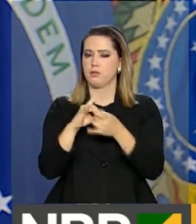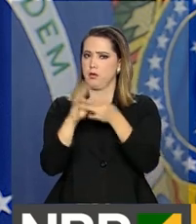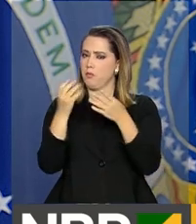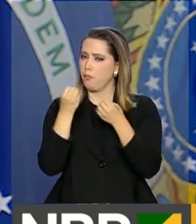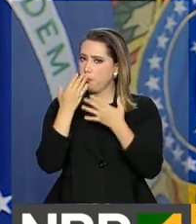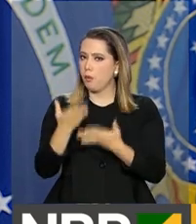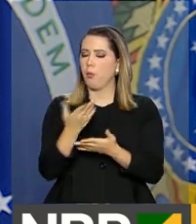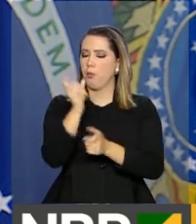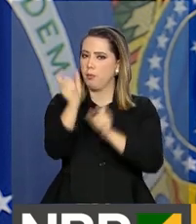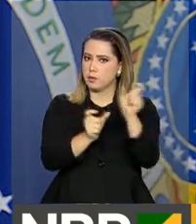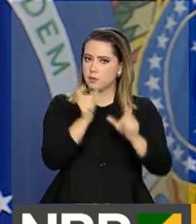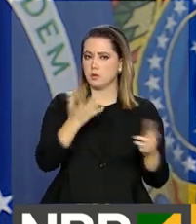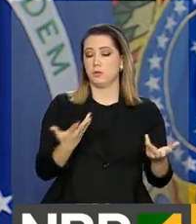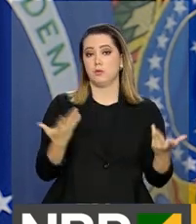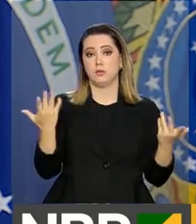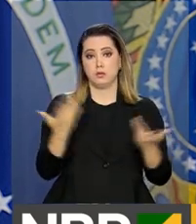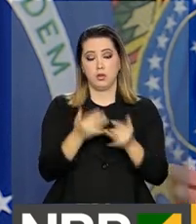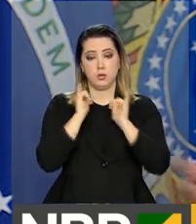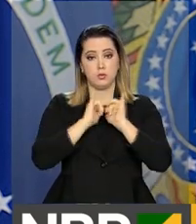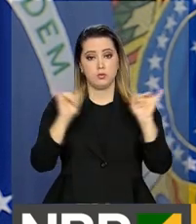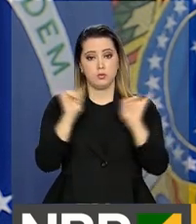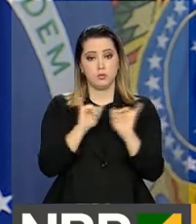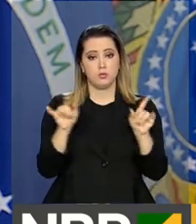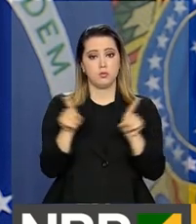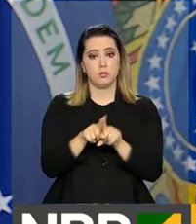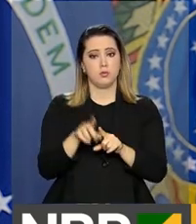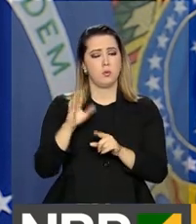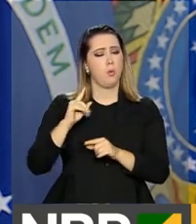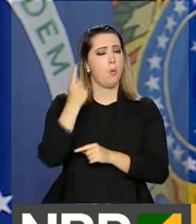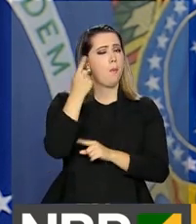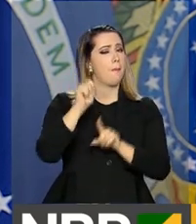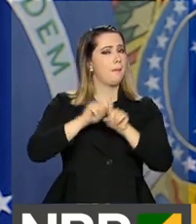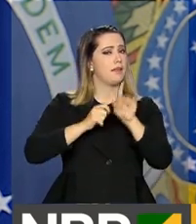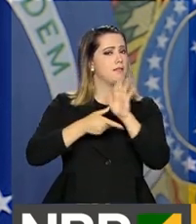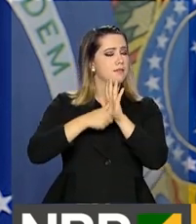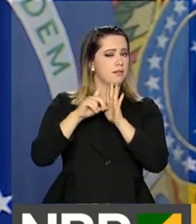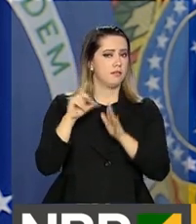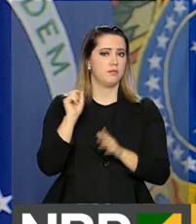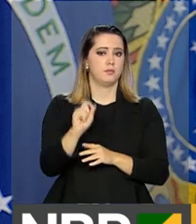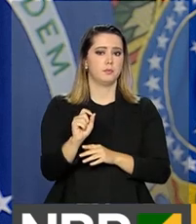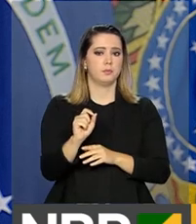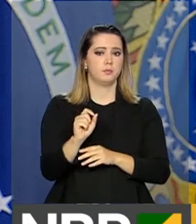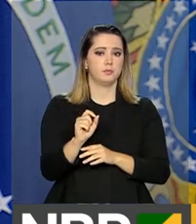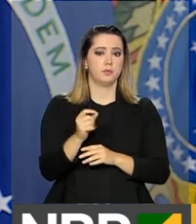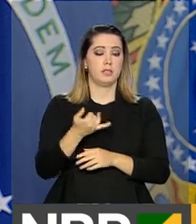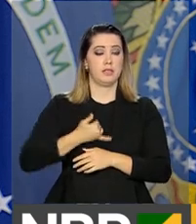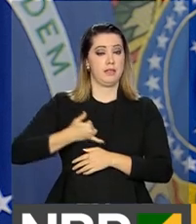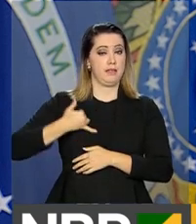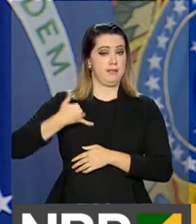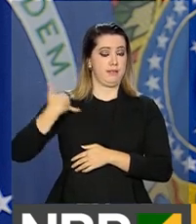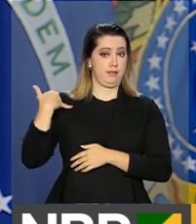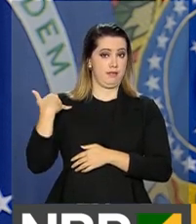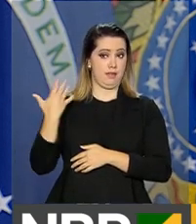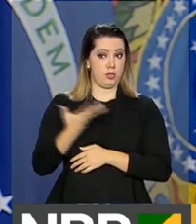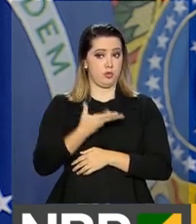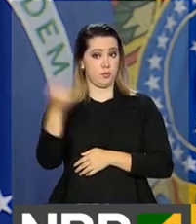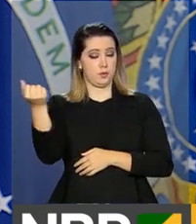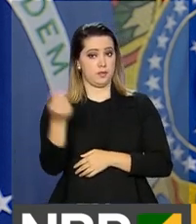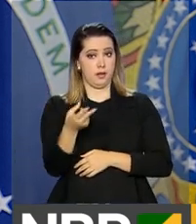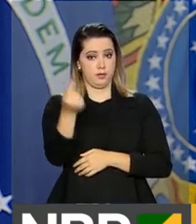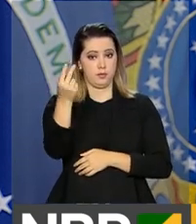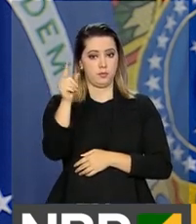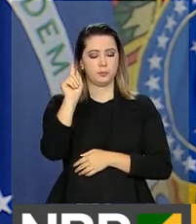semusa pouco e anunciamos a olhar um pouco mais de um mês que a idade mínima para os sacs